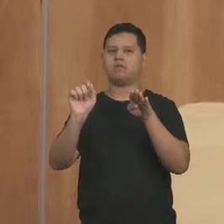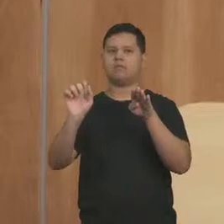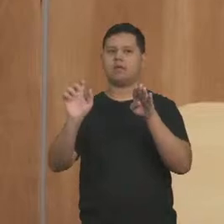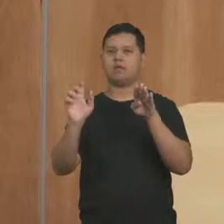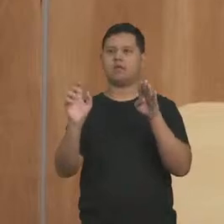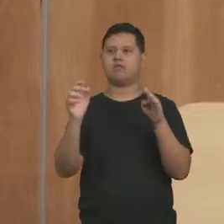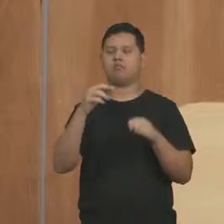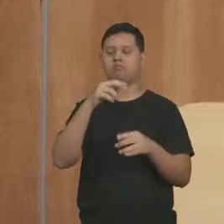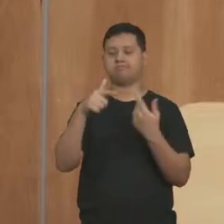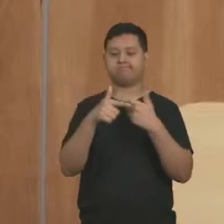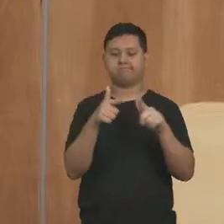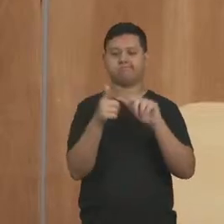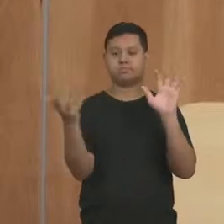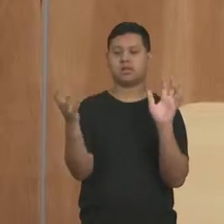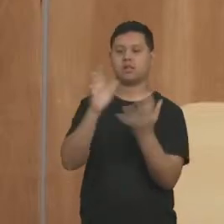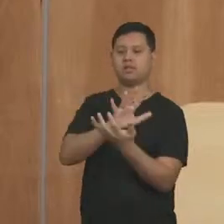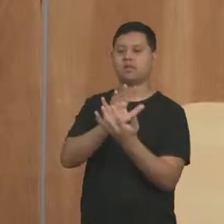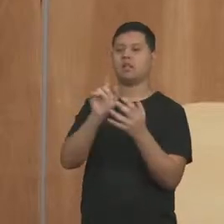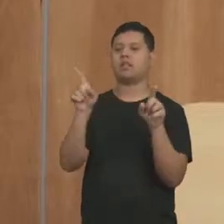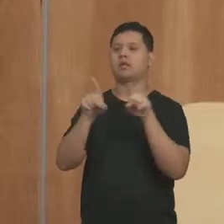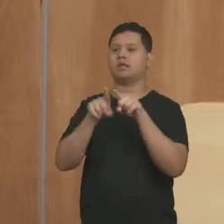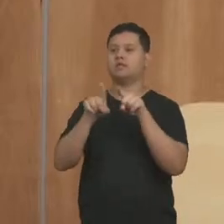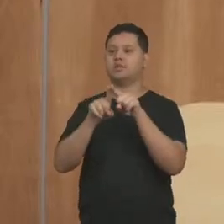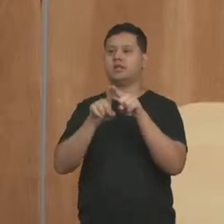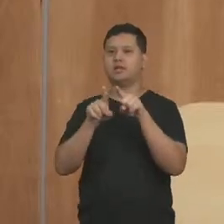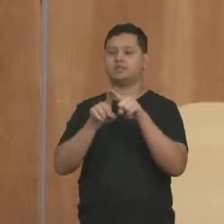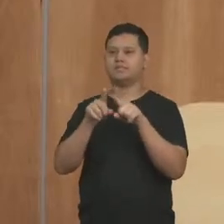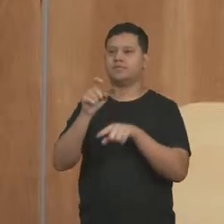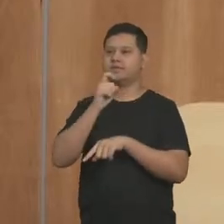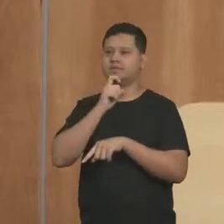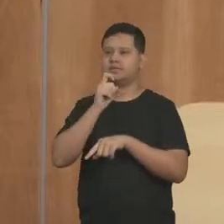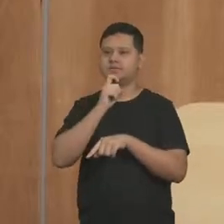climática, como o derretimento da geleira,